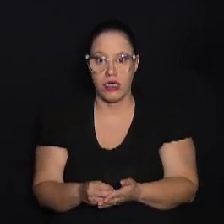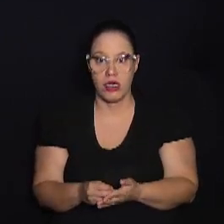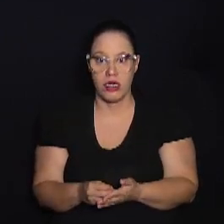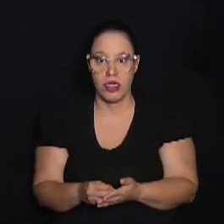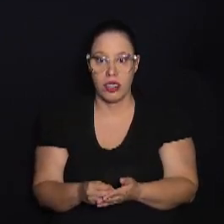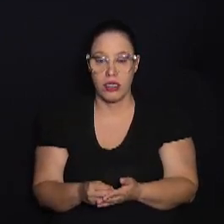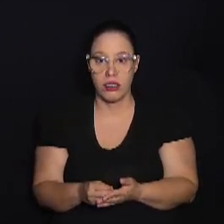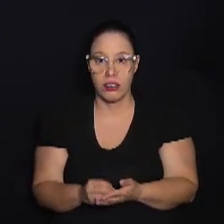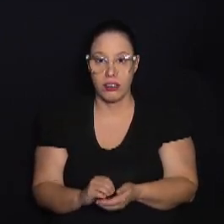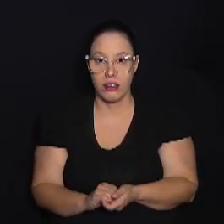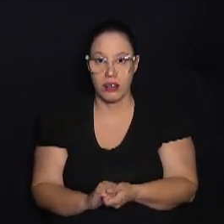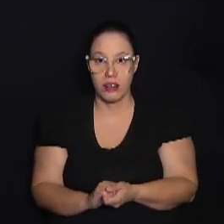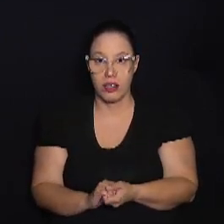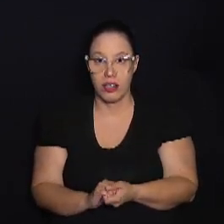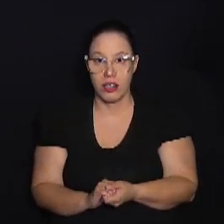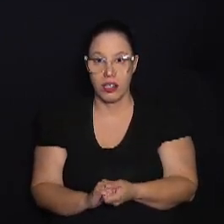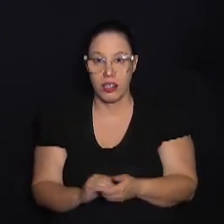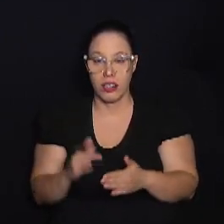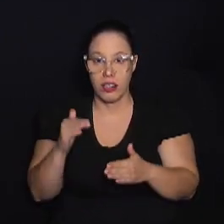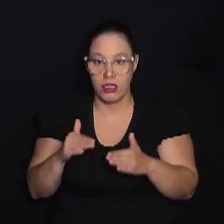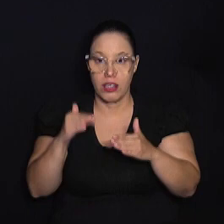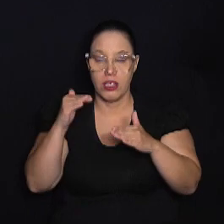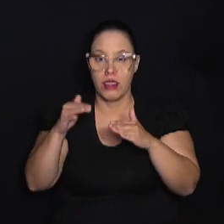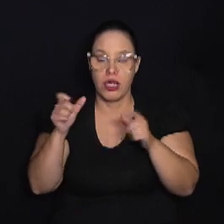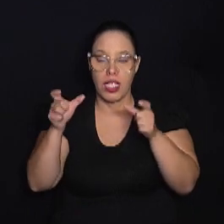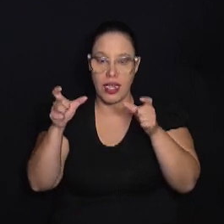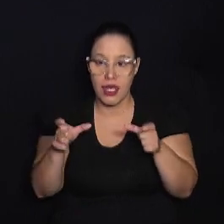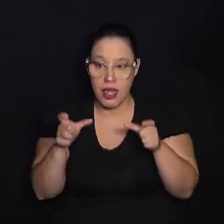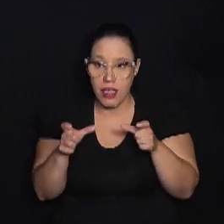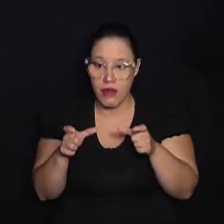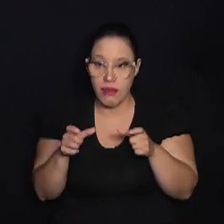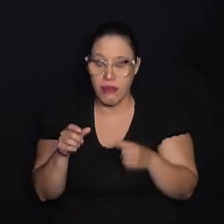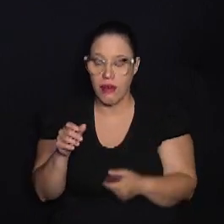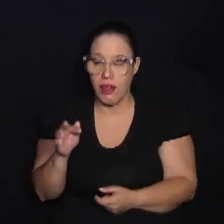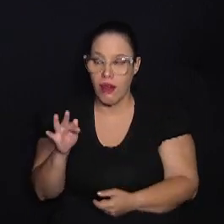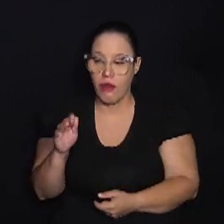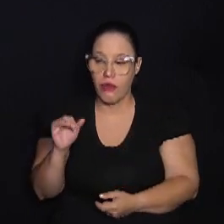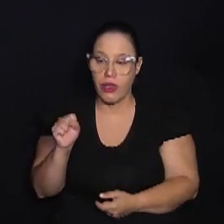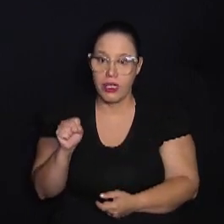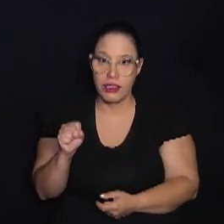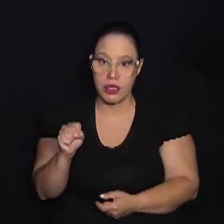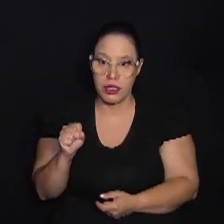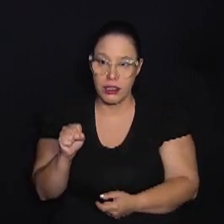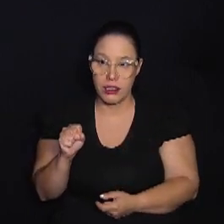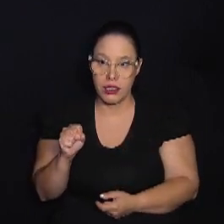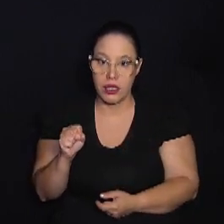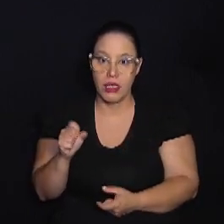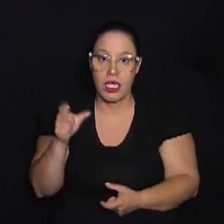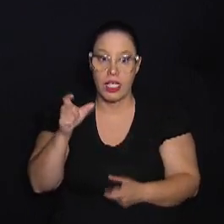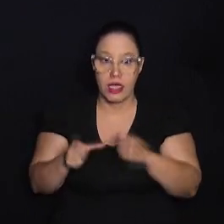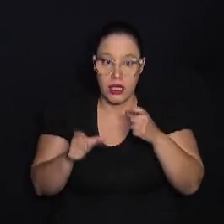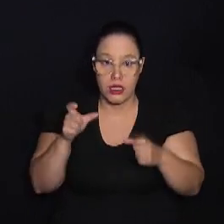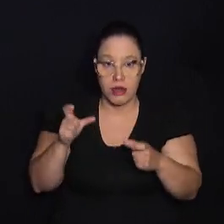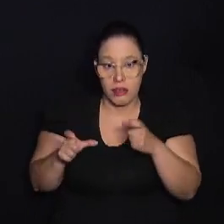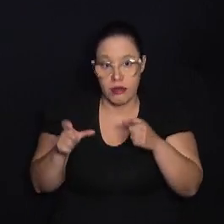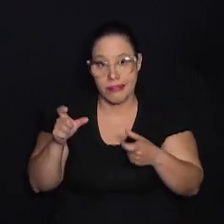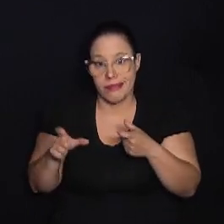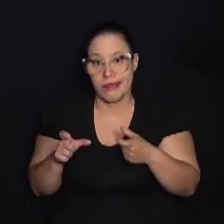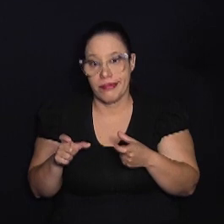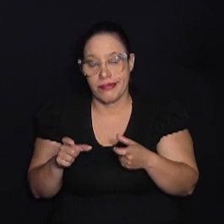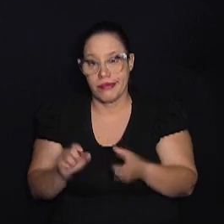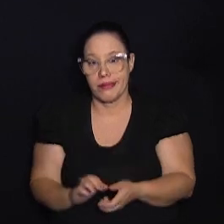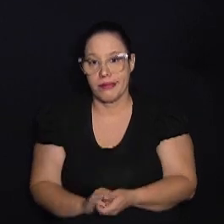paciente, a gente classifica ele em que fase da doença que está, que a gente chama de estadiamento. O estadio clínico 1 normalmente são